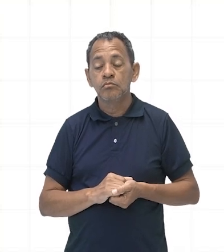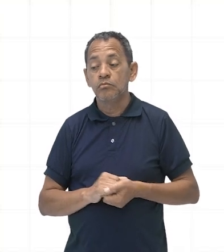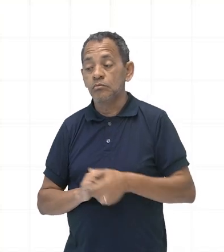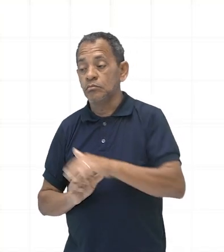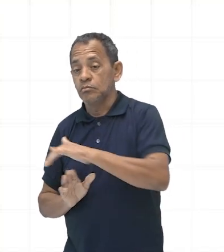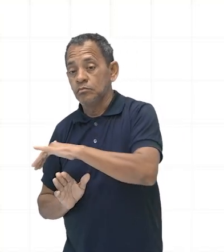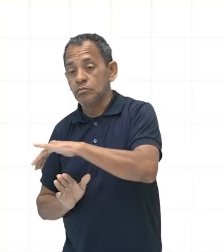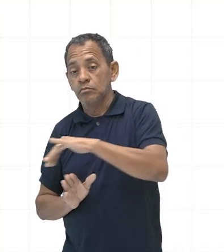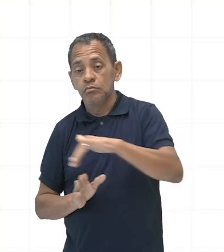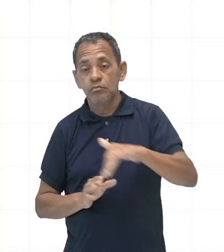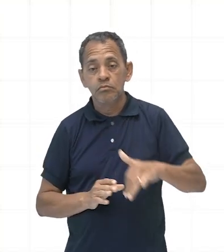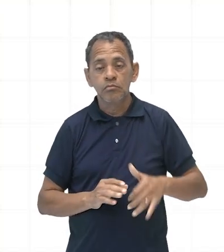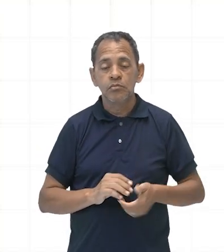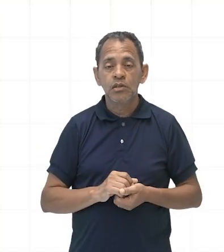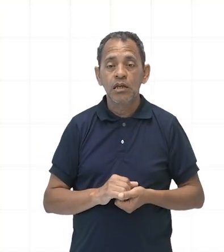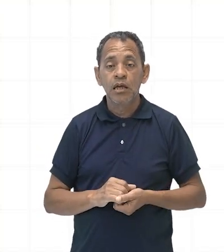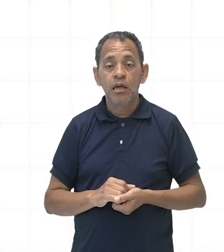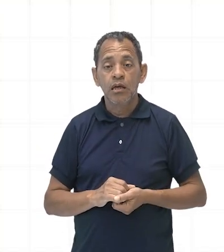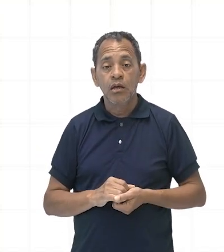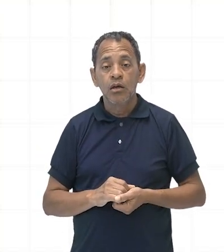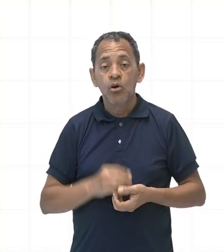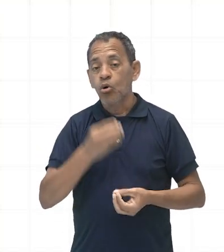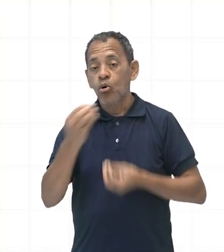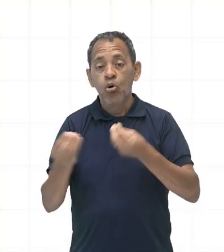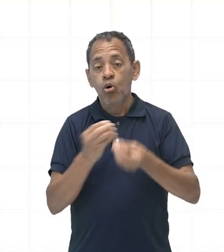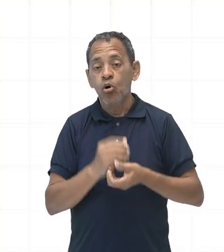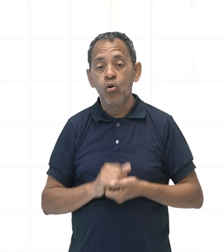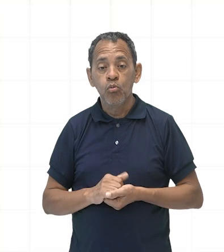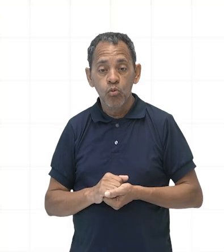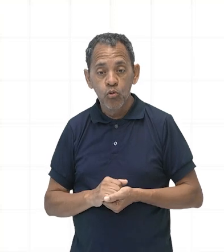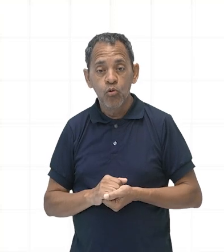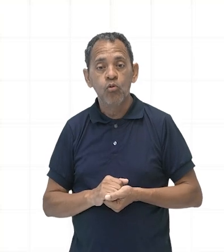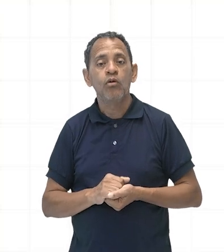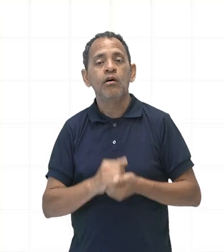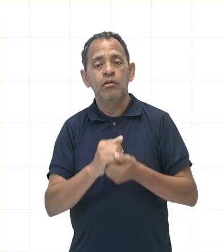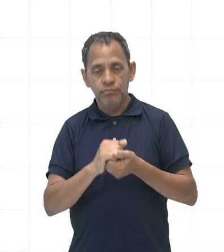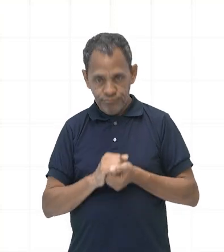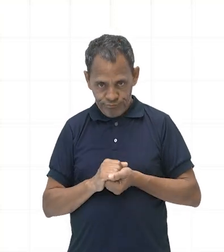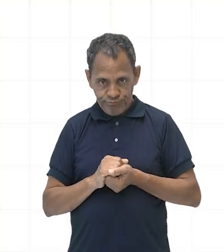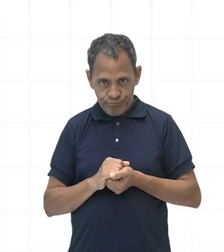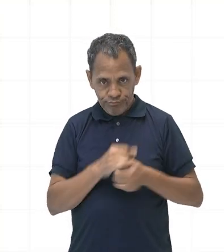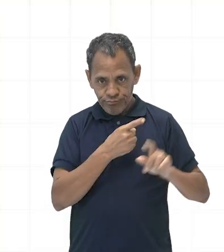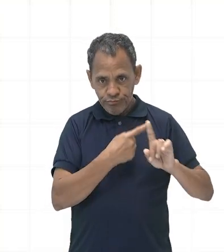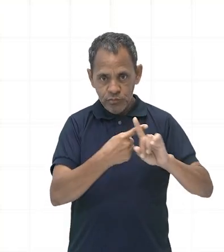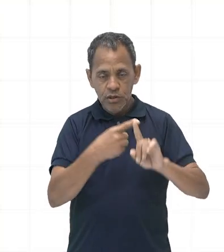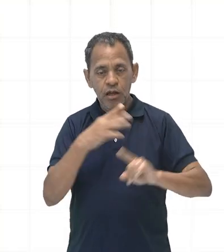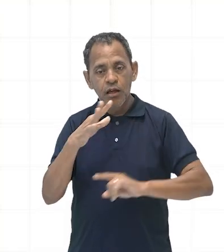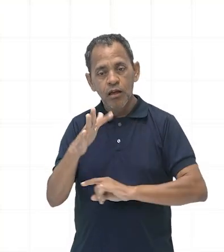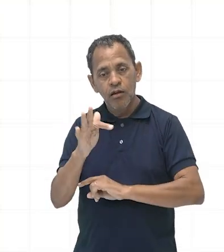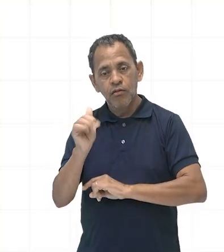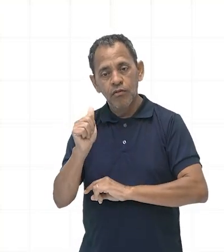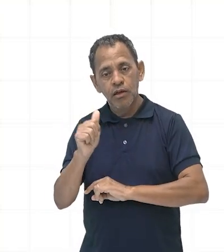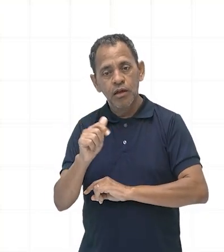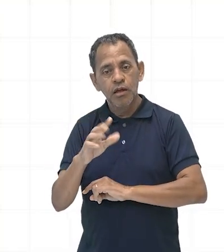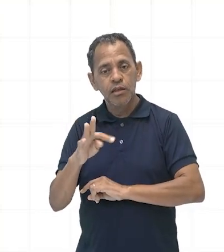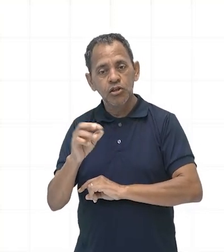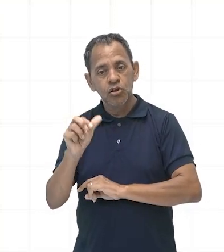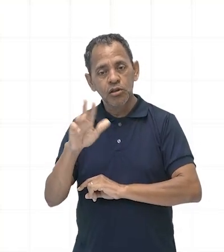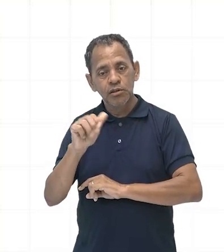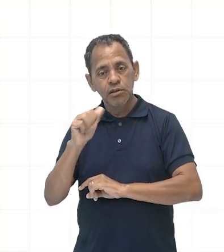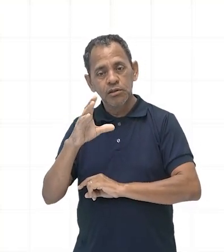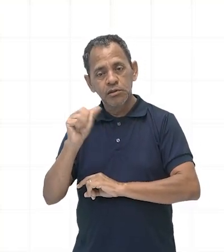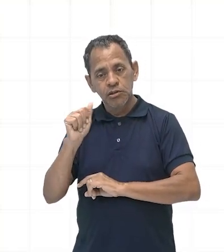Agora nós vamos falar sobre a fatoração da diferença de dois quadrados. Então, o que é que acontece? Eu tenho